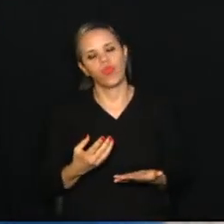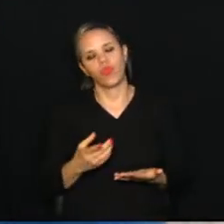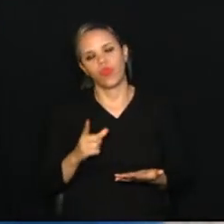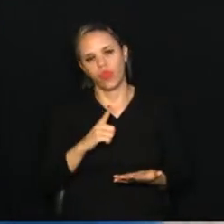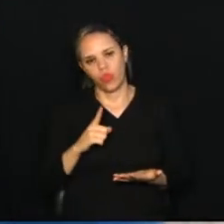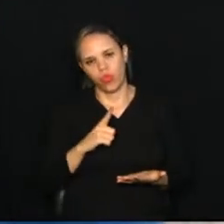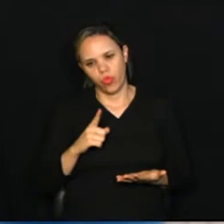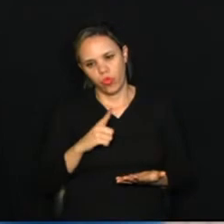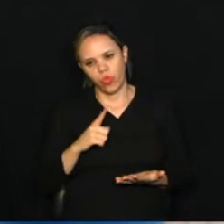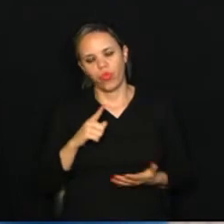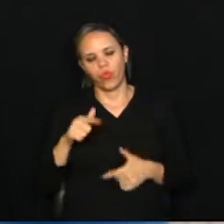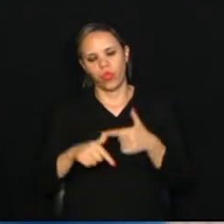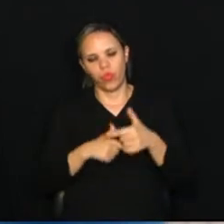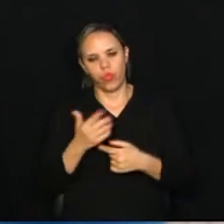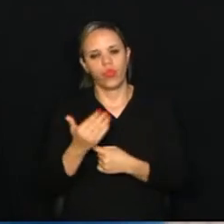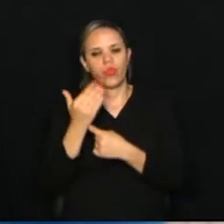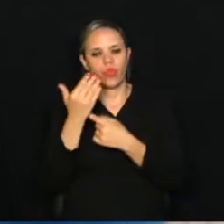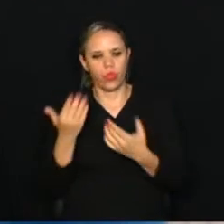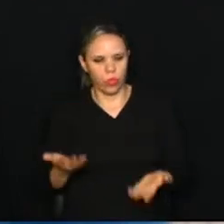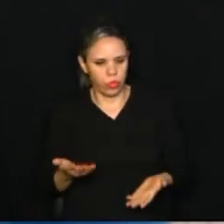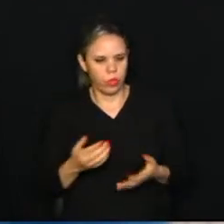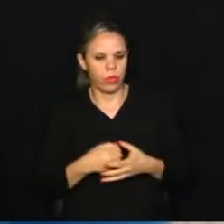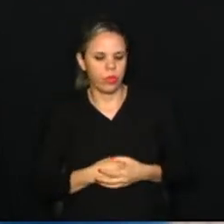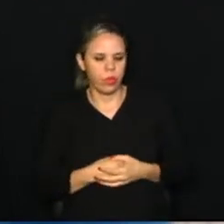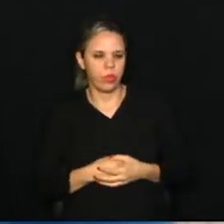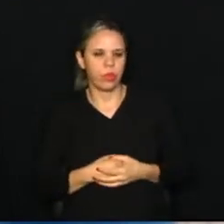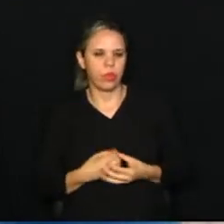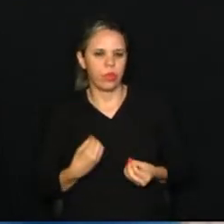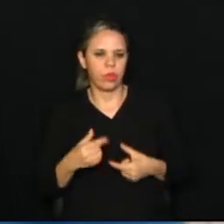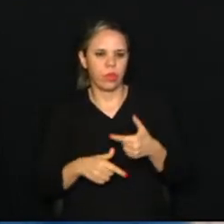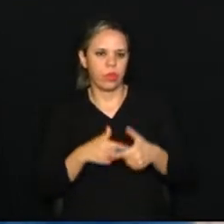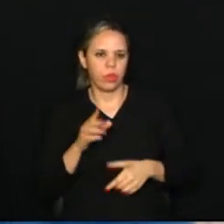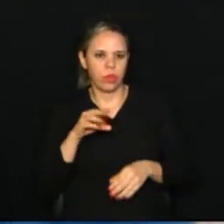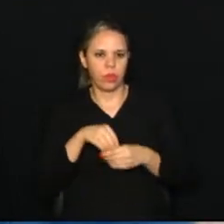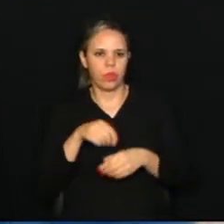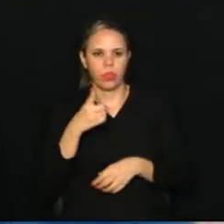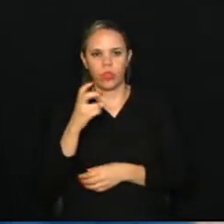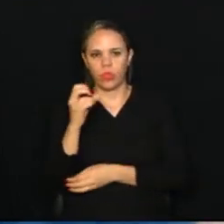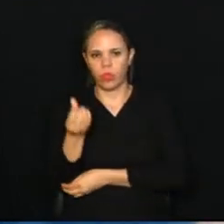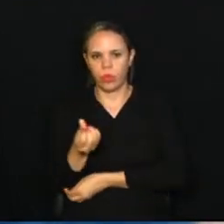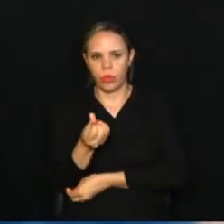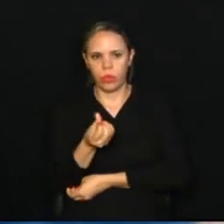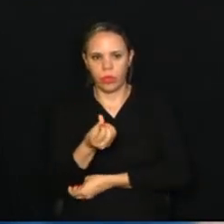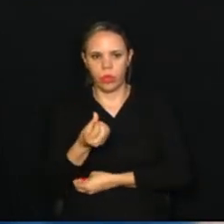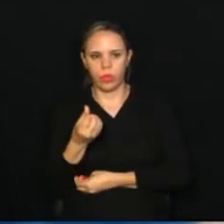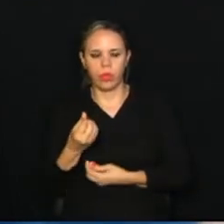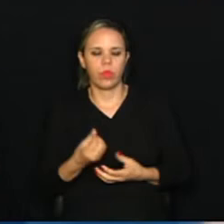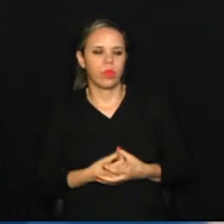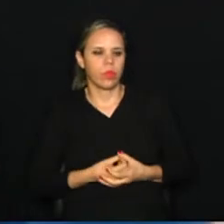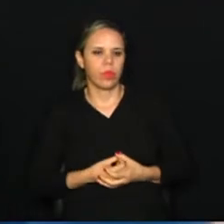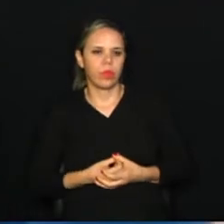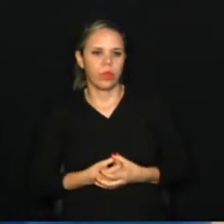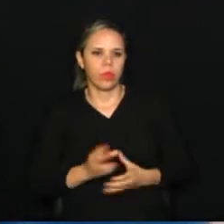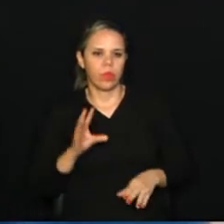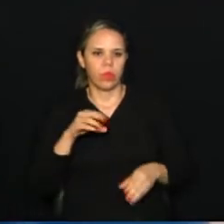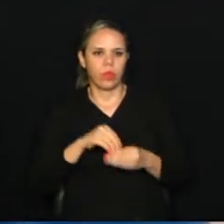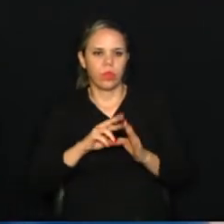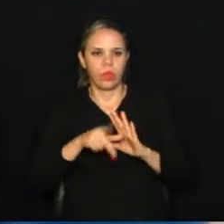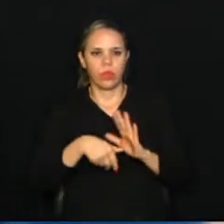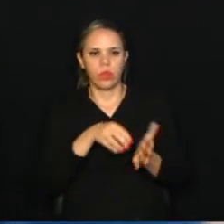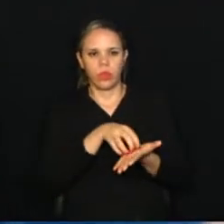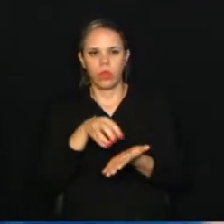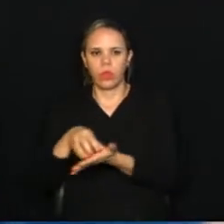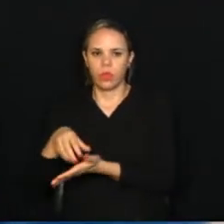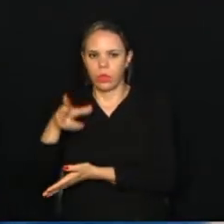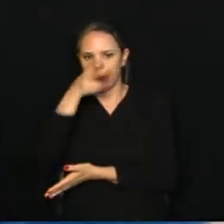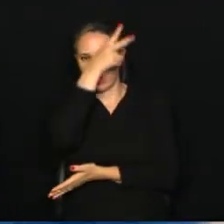toda essa dinâmica da tecnologia para empregar dentro de um 56 para que ele possa caminhar dentro dos vários órgãos da